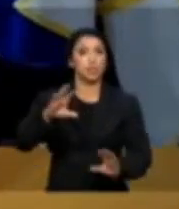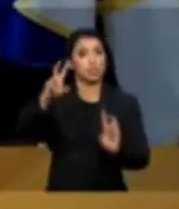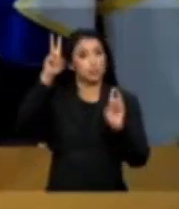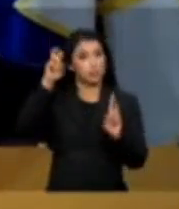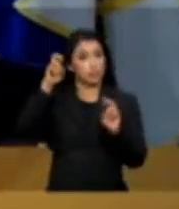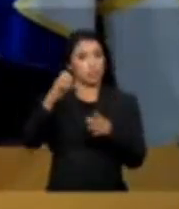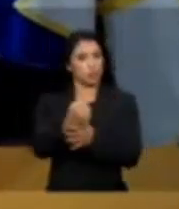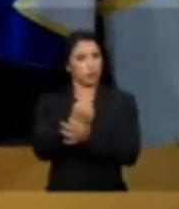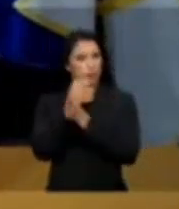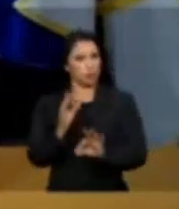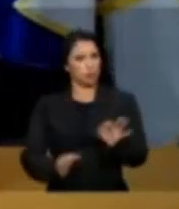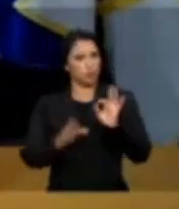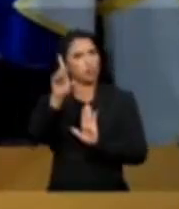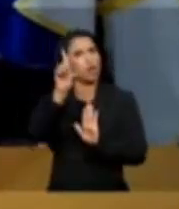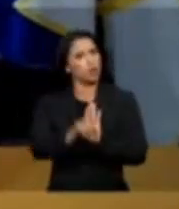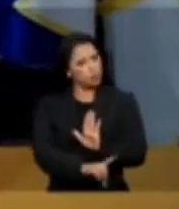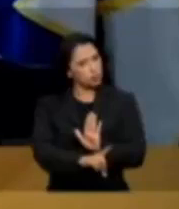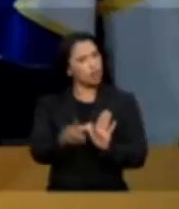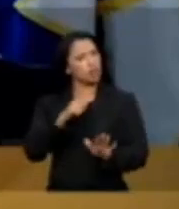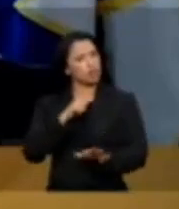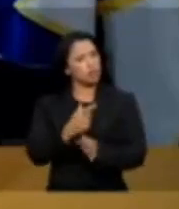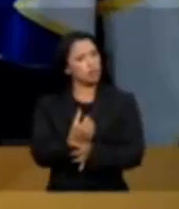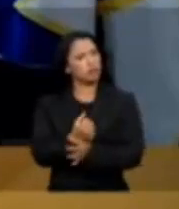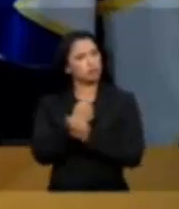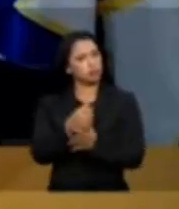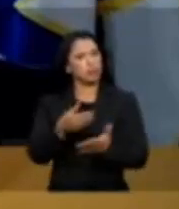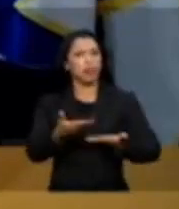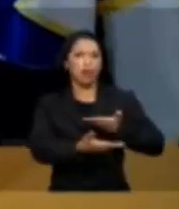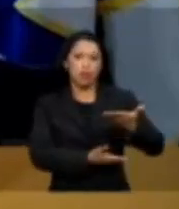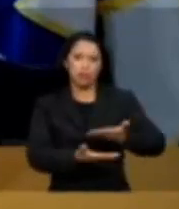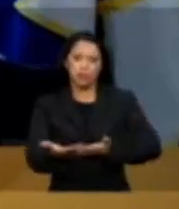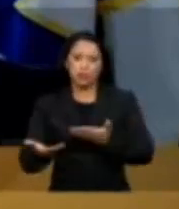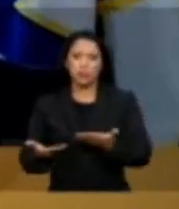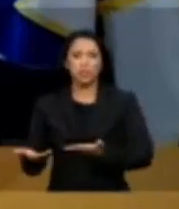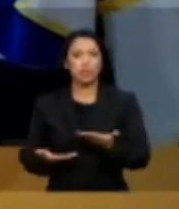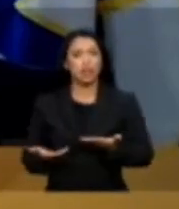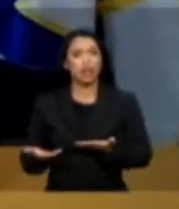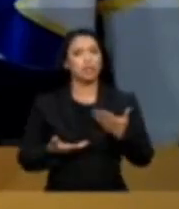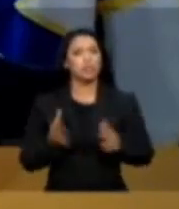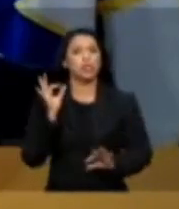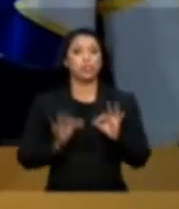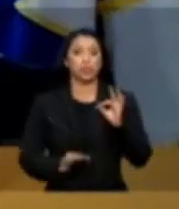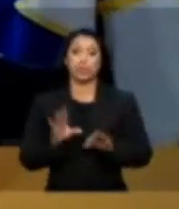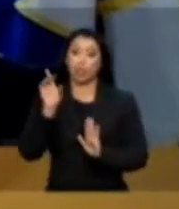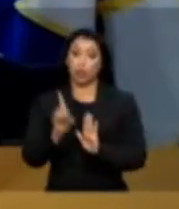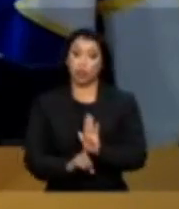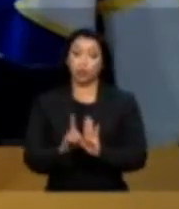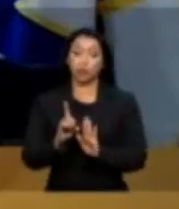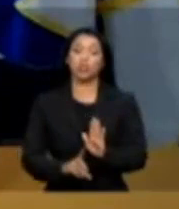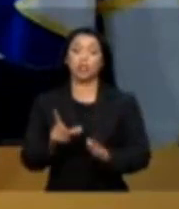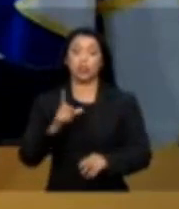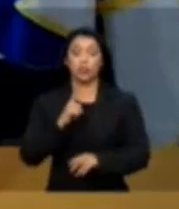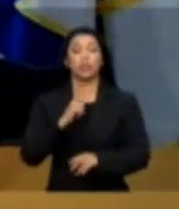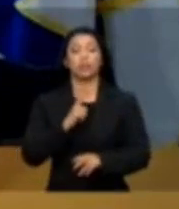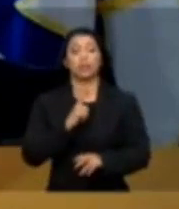direito da pessoa à estabilidade em suas relações jurídicas. Este direito articula-se com